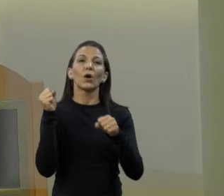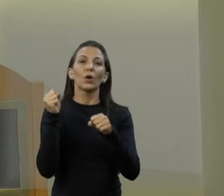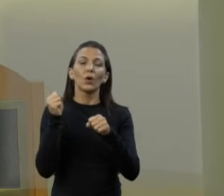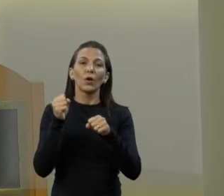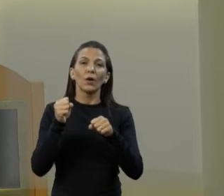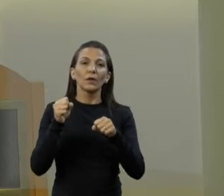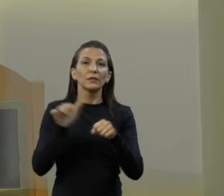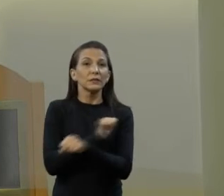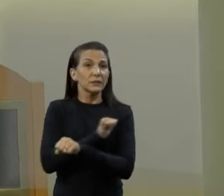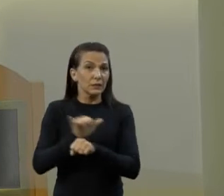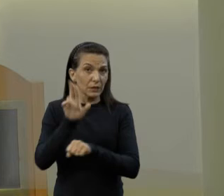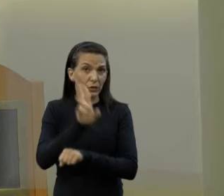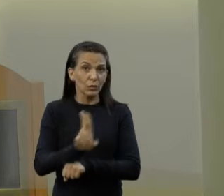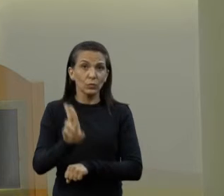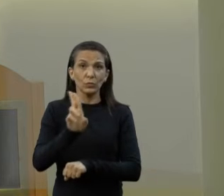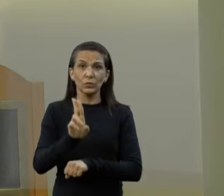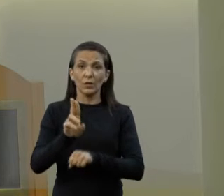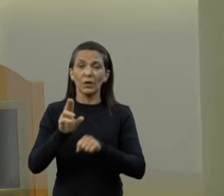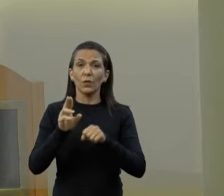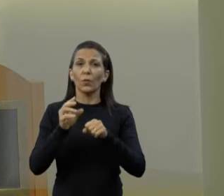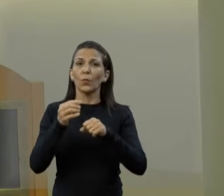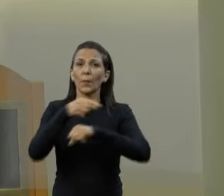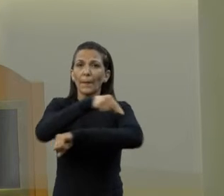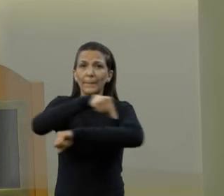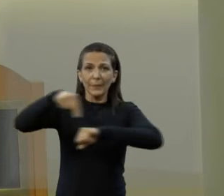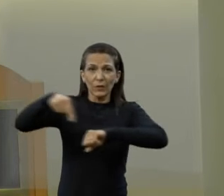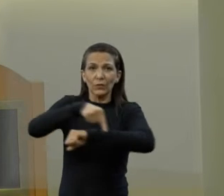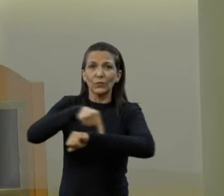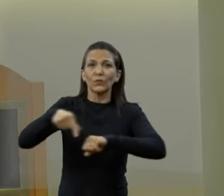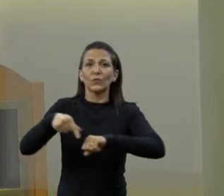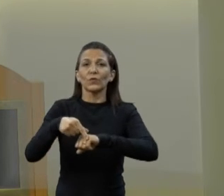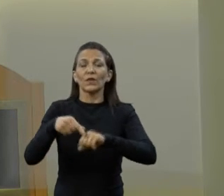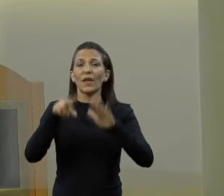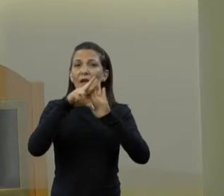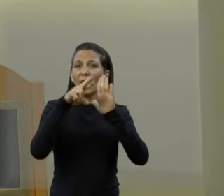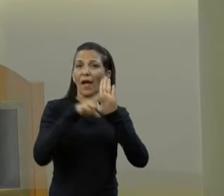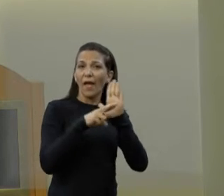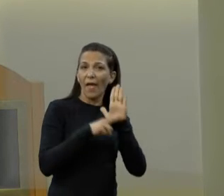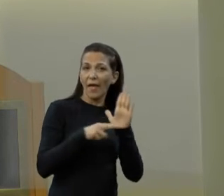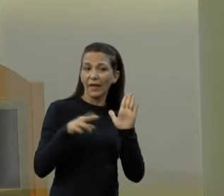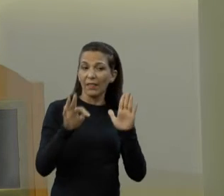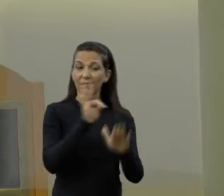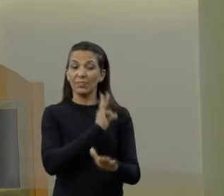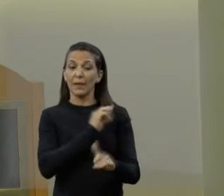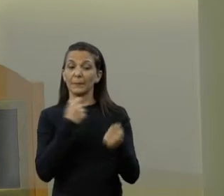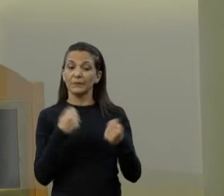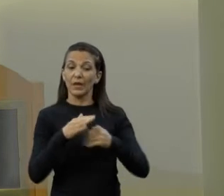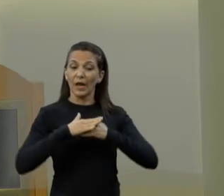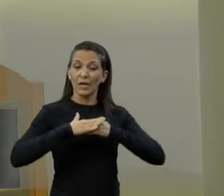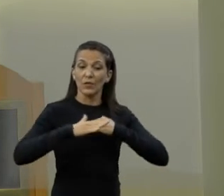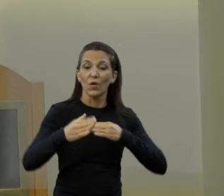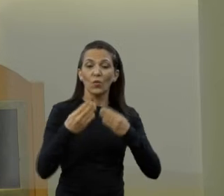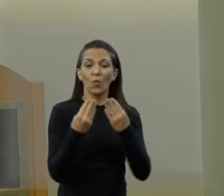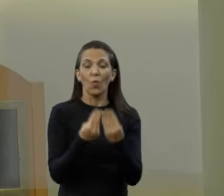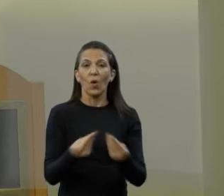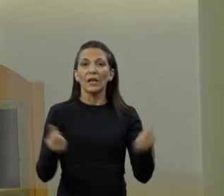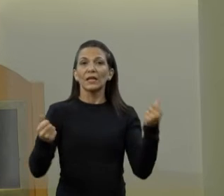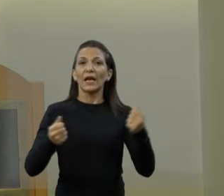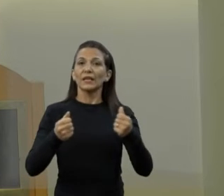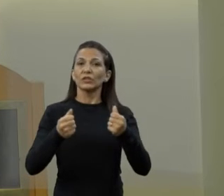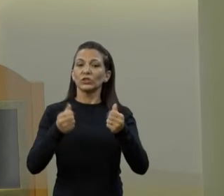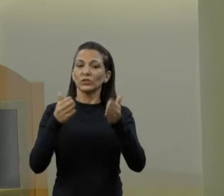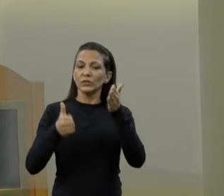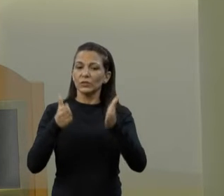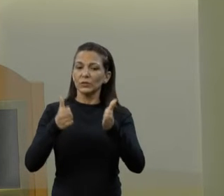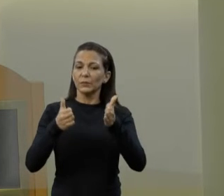construção de e-mail no meio-fio observar os padrões técnicos exigidos para que a pavimentação tem a qualidade e